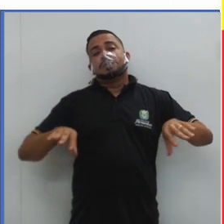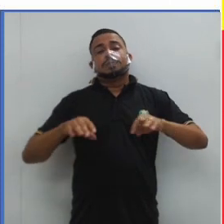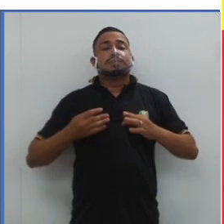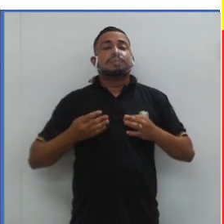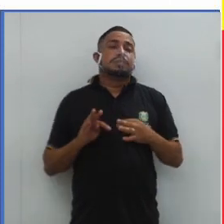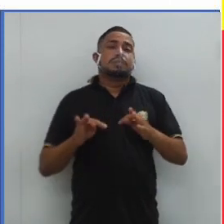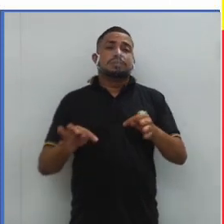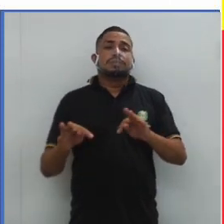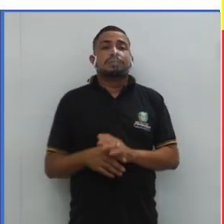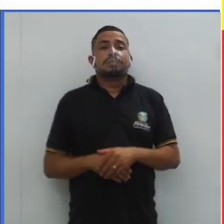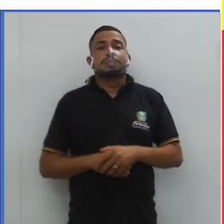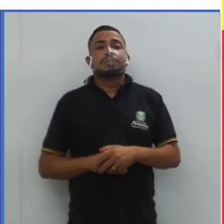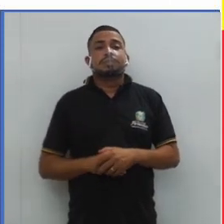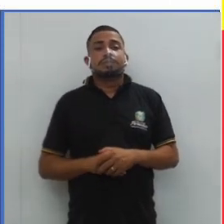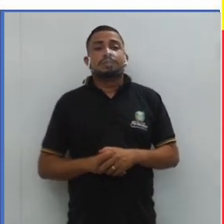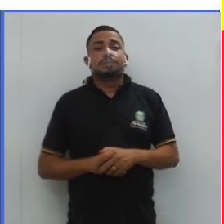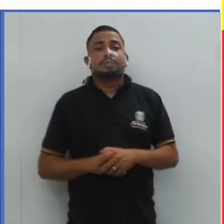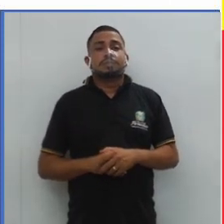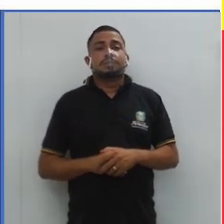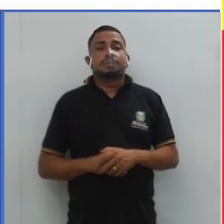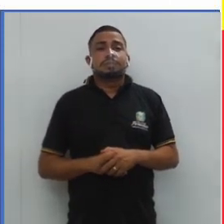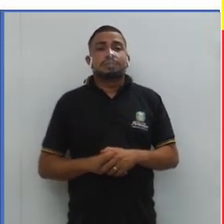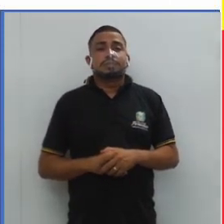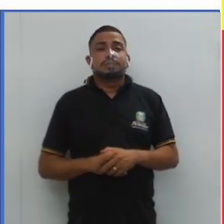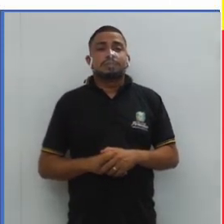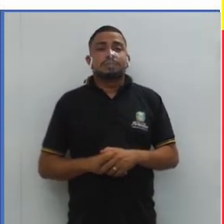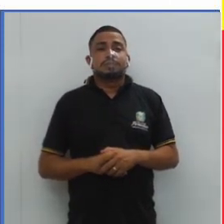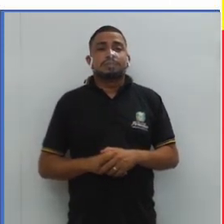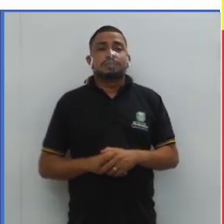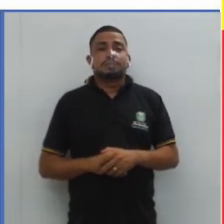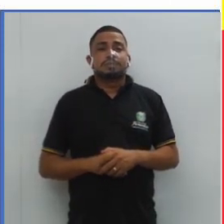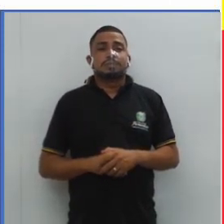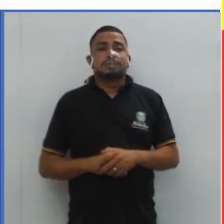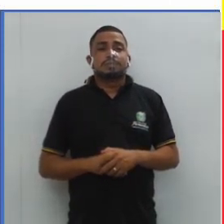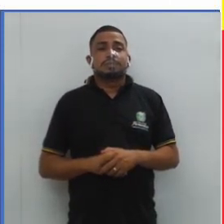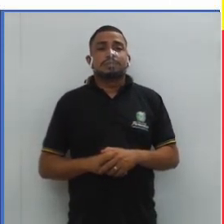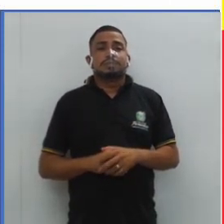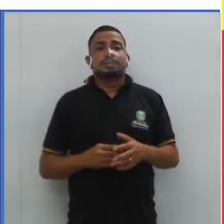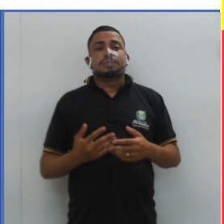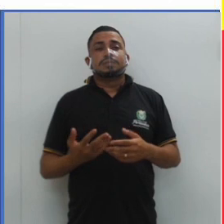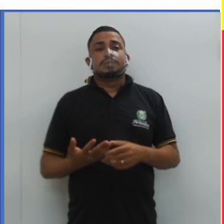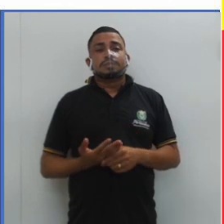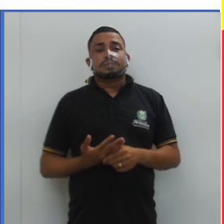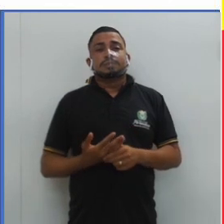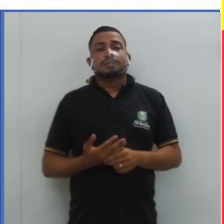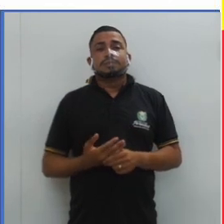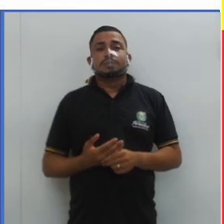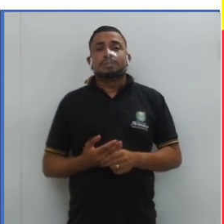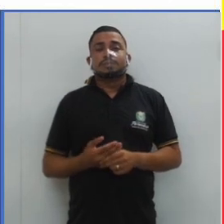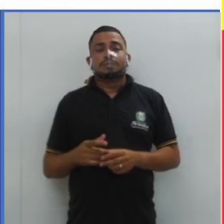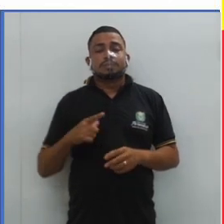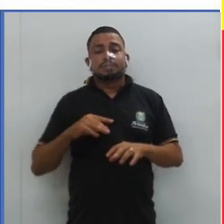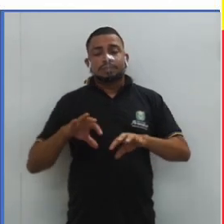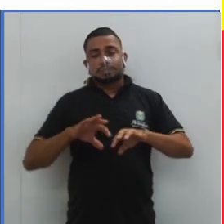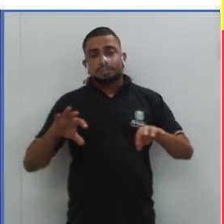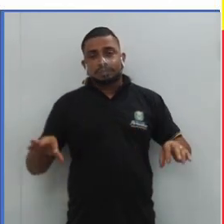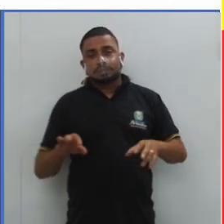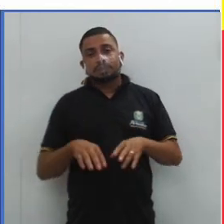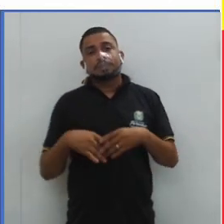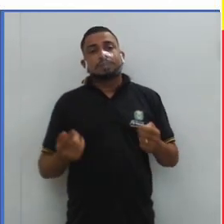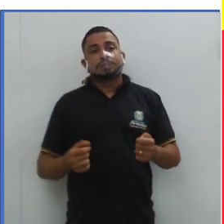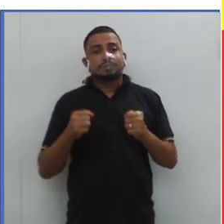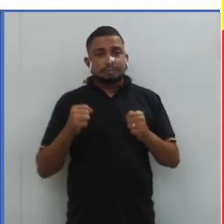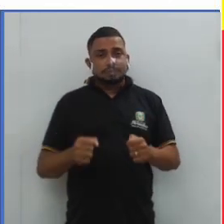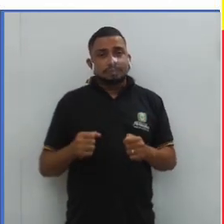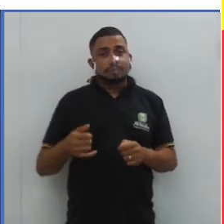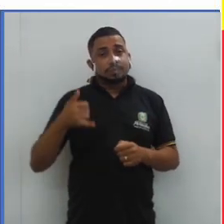né, com a tecnologia, ao mesmo tempo, mas em câmeras separadas, em aparelhos separados, então